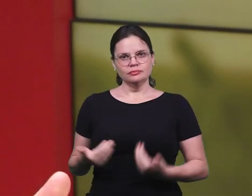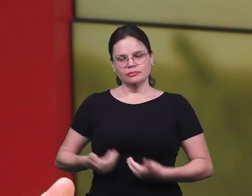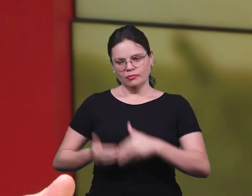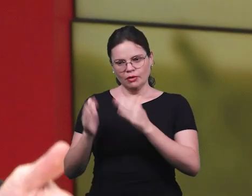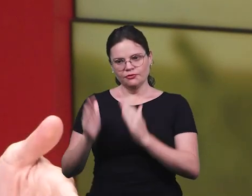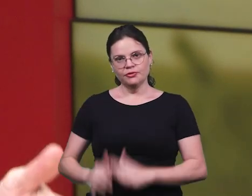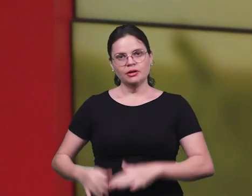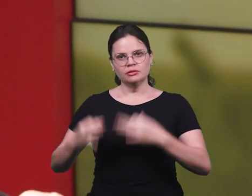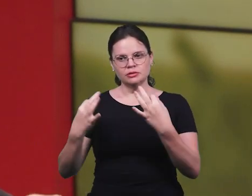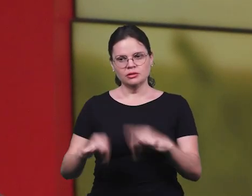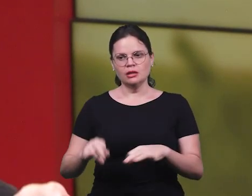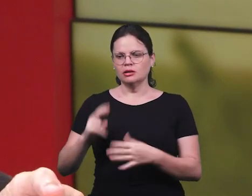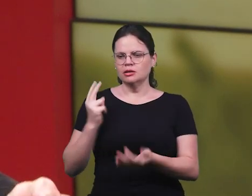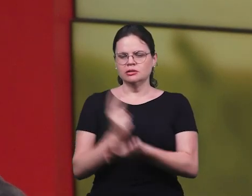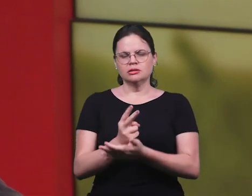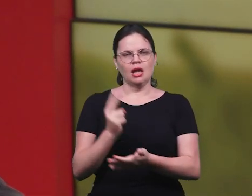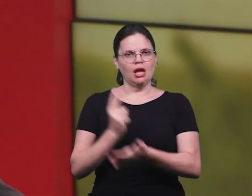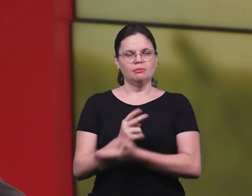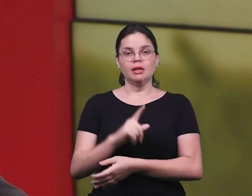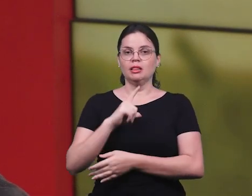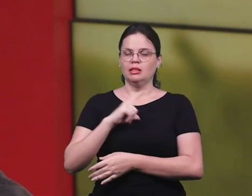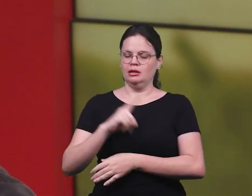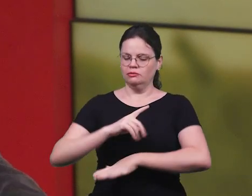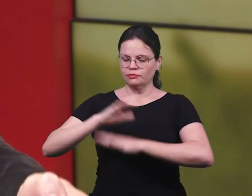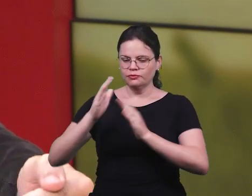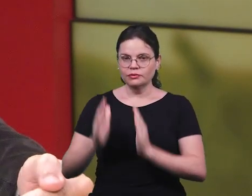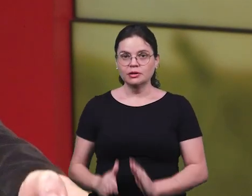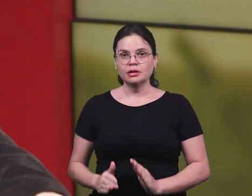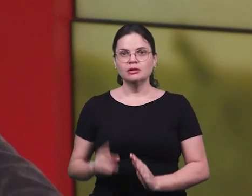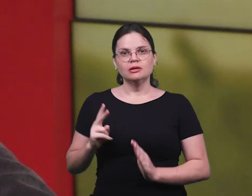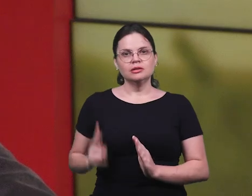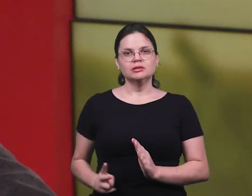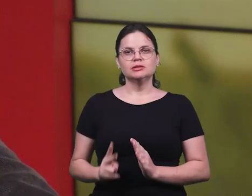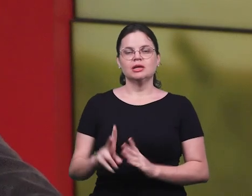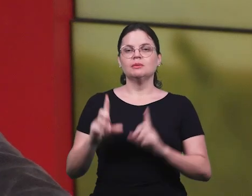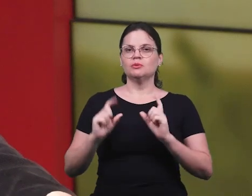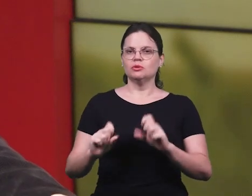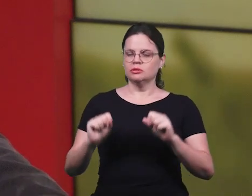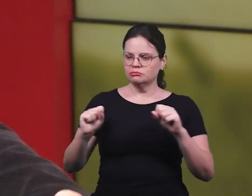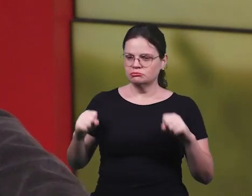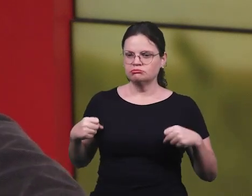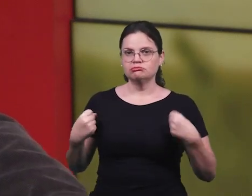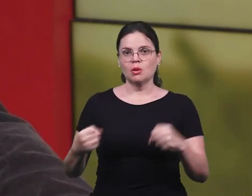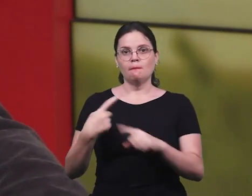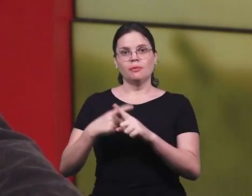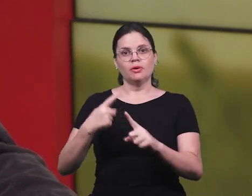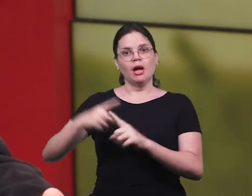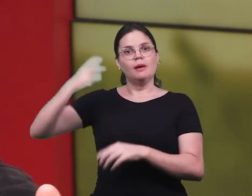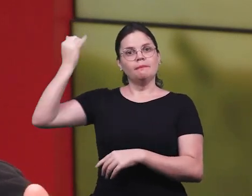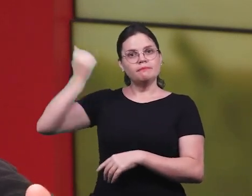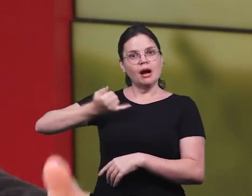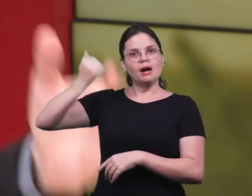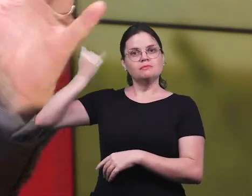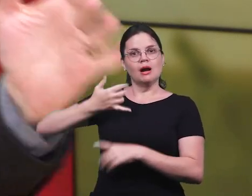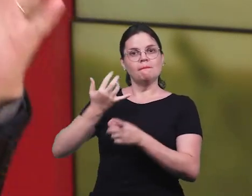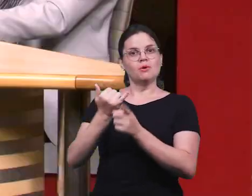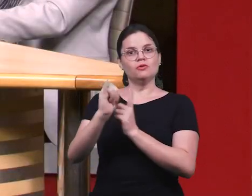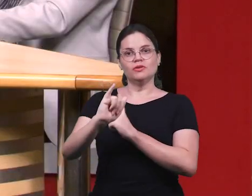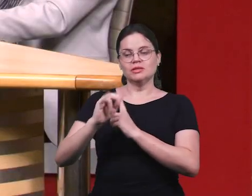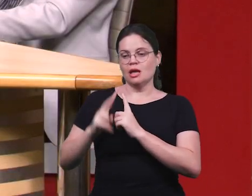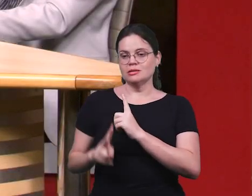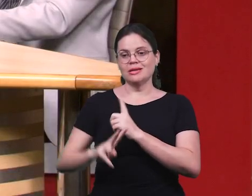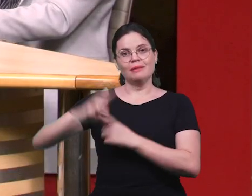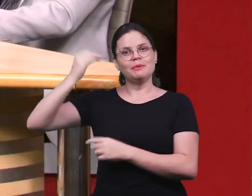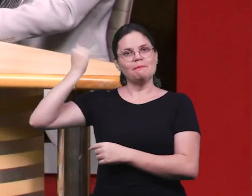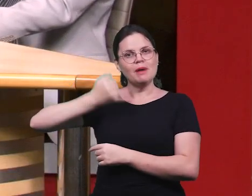remanescente. E sempre houve um remanescente que se sustentou, ou que a profecia sustentou esse remanescente em todo o tempo